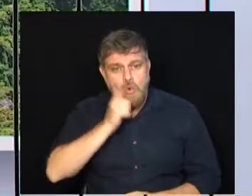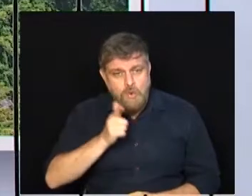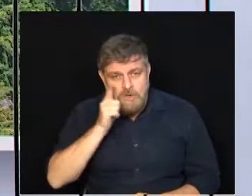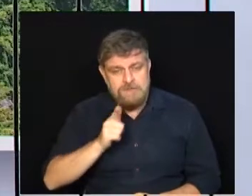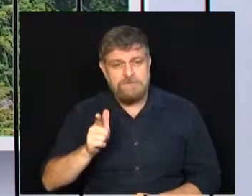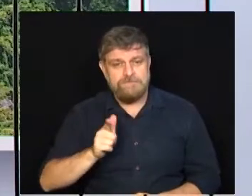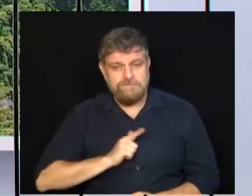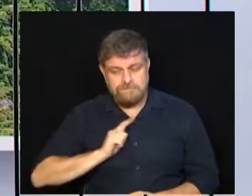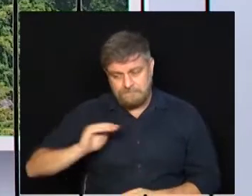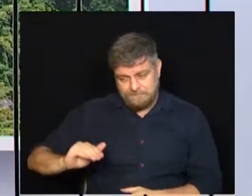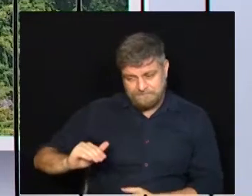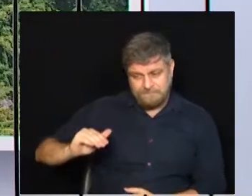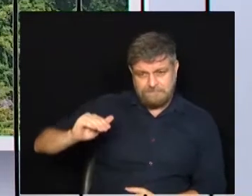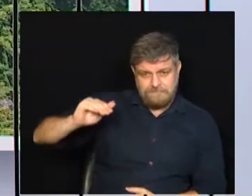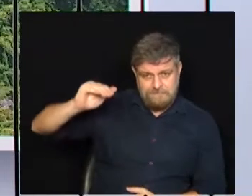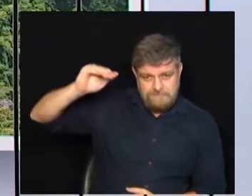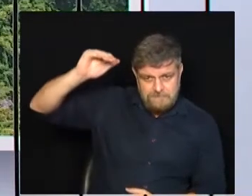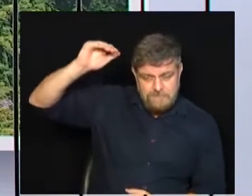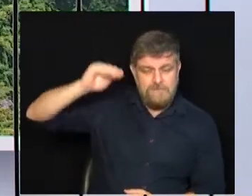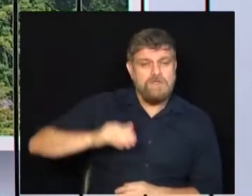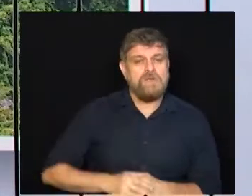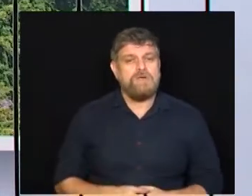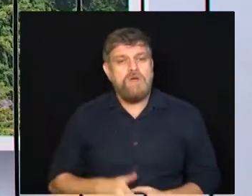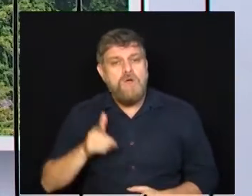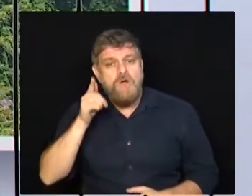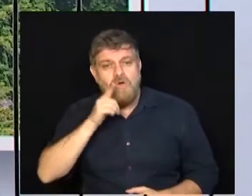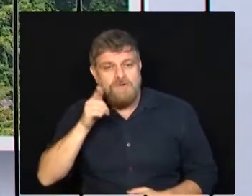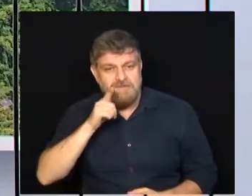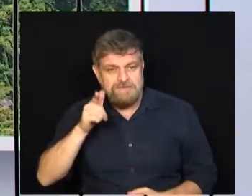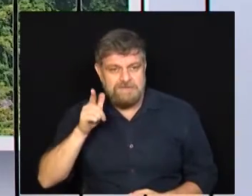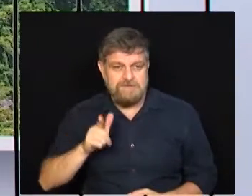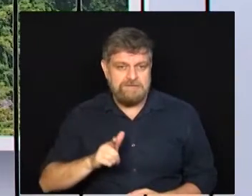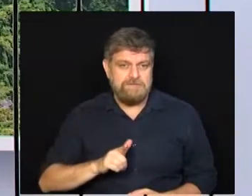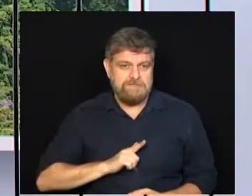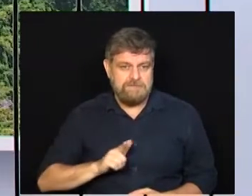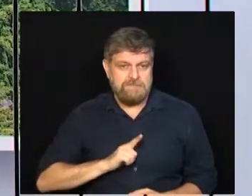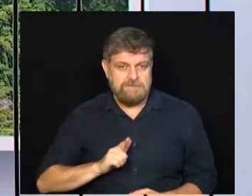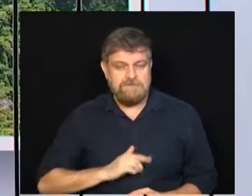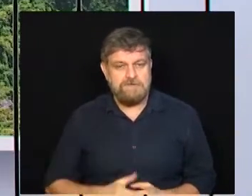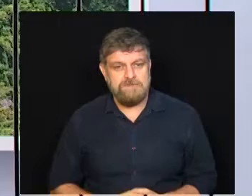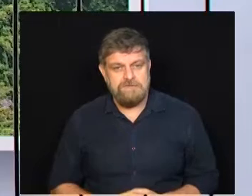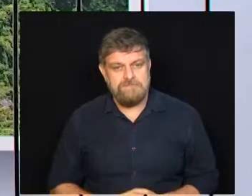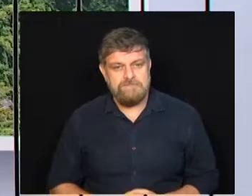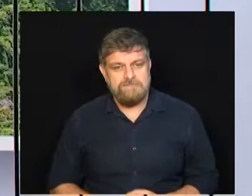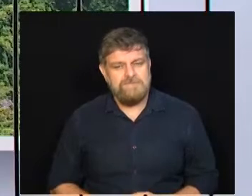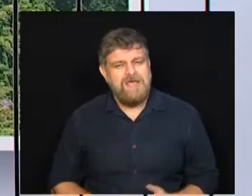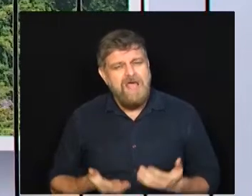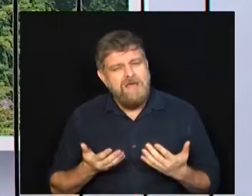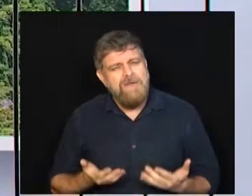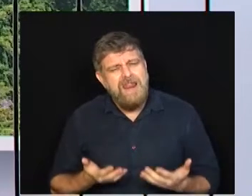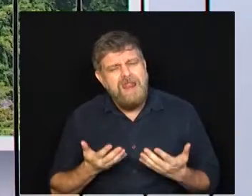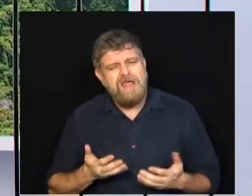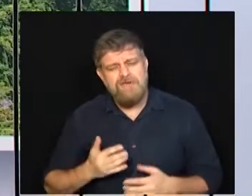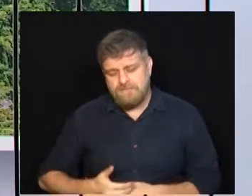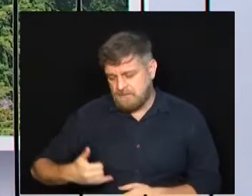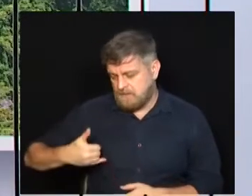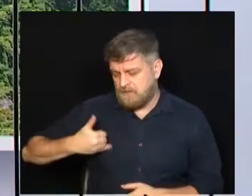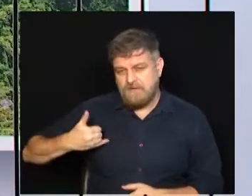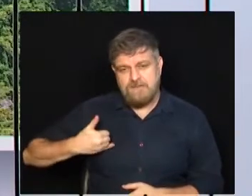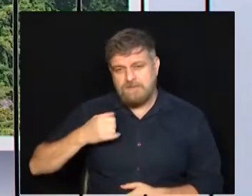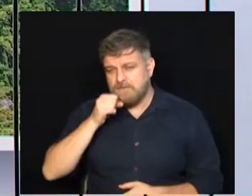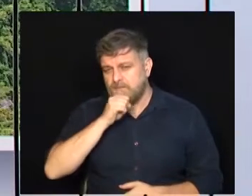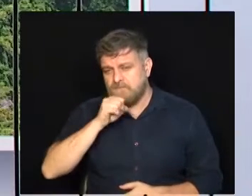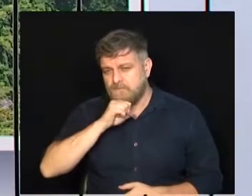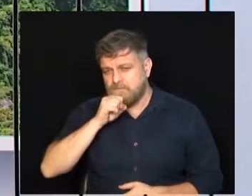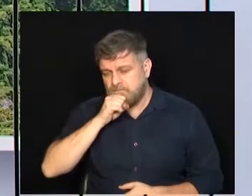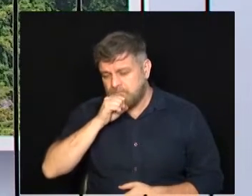a fase adulta, chegar a atingir, de se tornarmos mais velhos, né, chegar à idade a nos